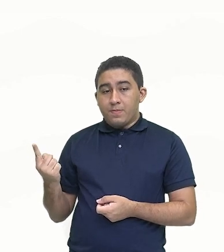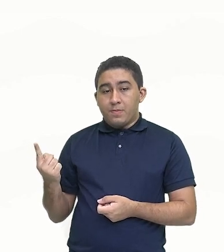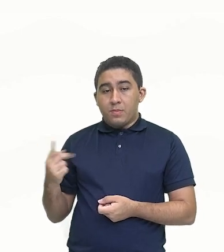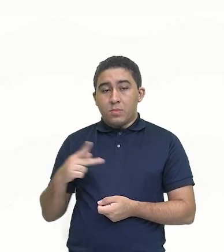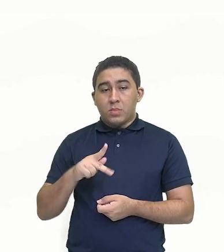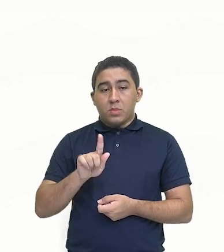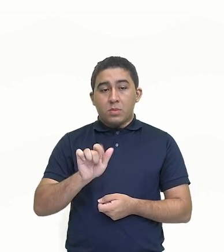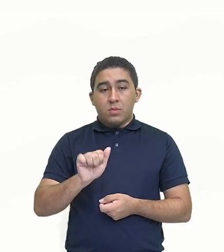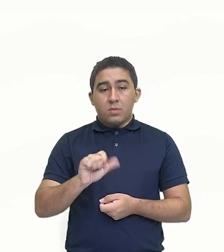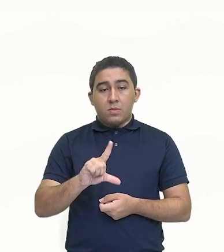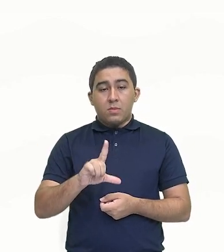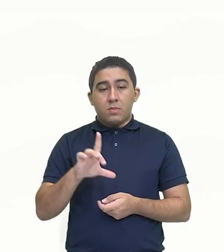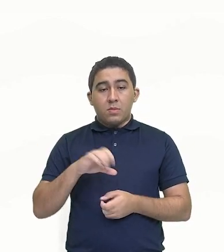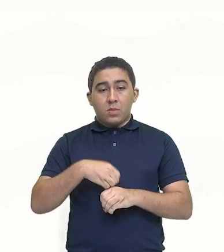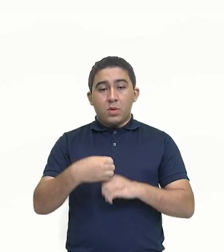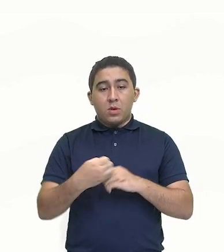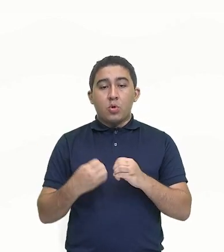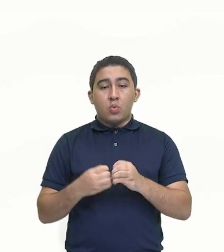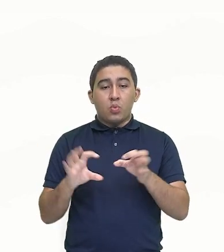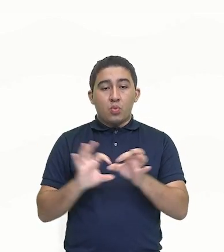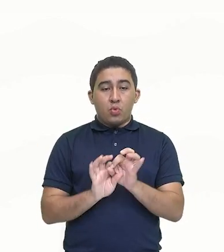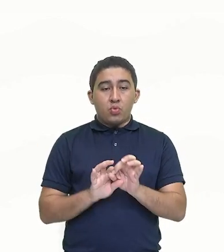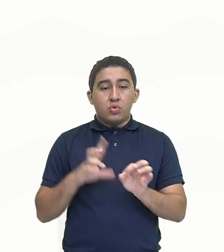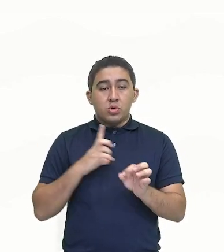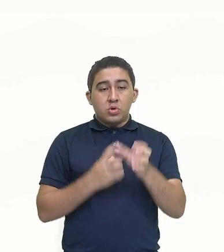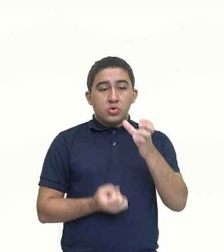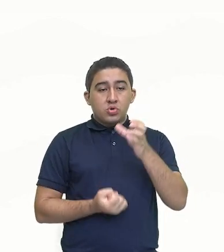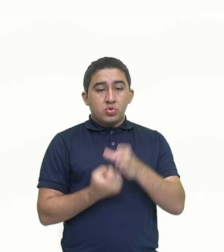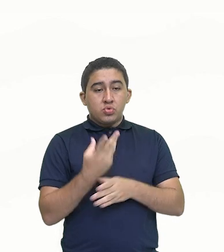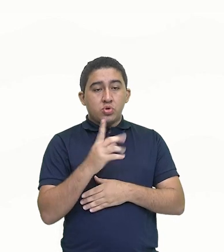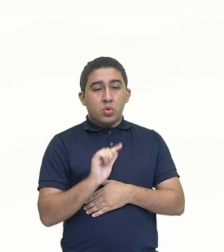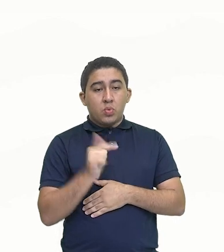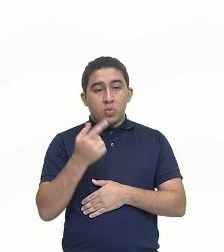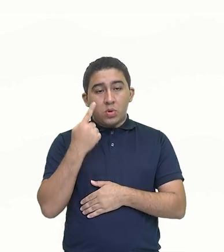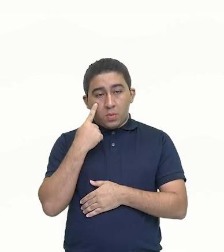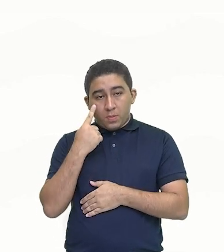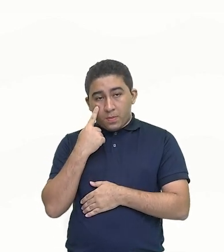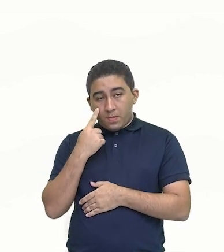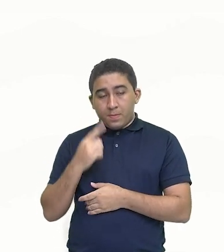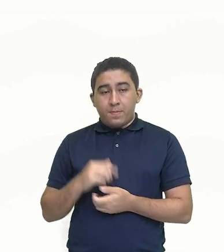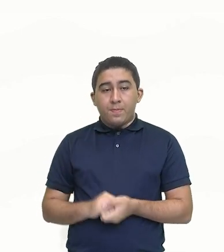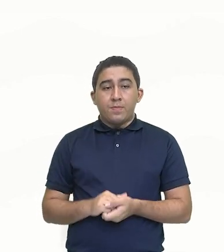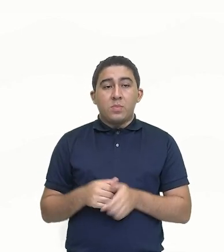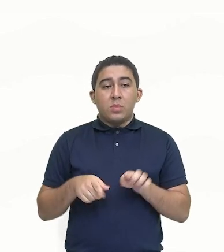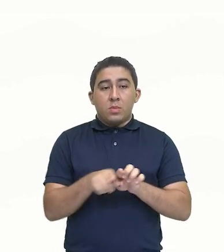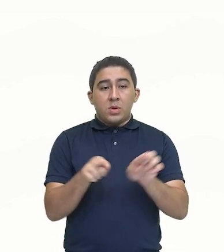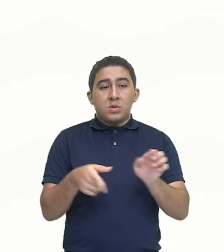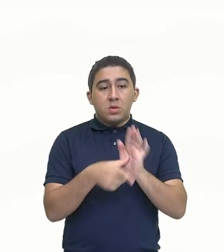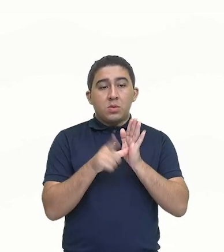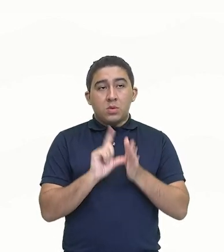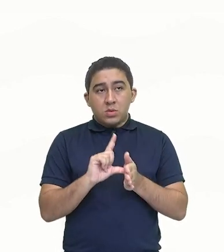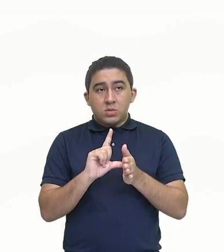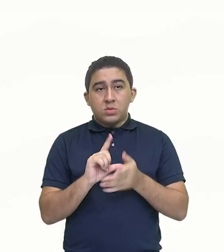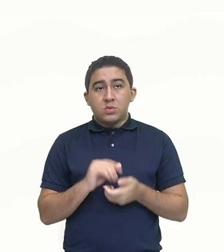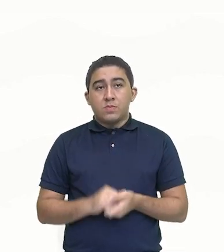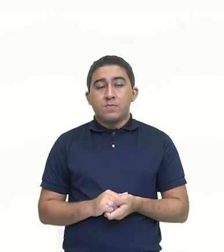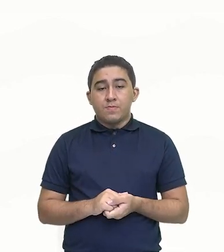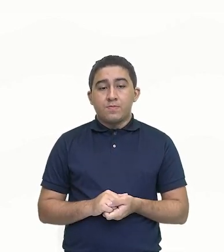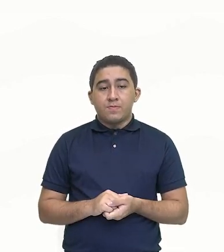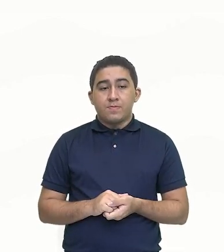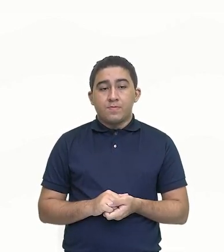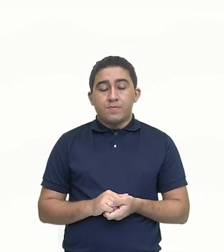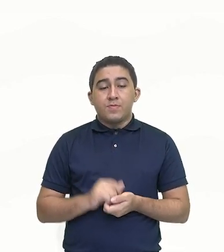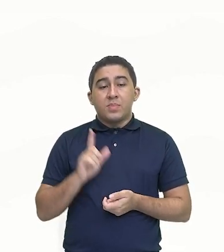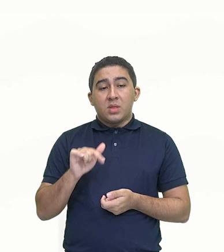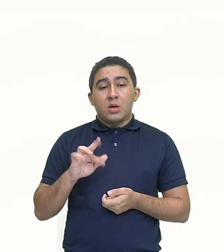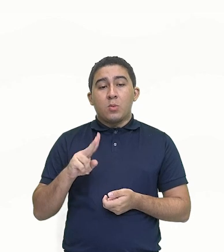e formam essas moléculas da ribulose de fosfato, mas antes ela é